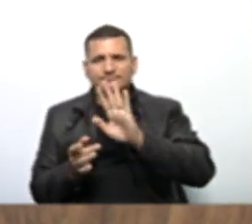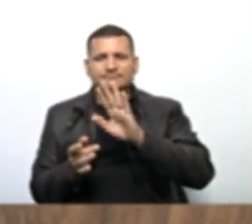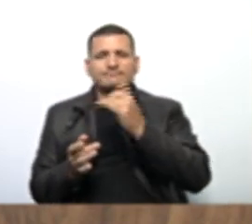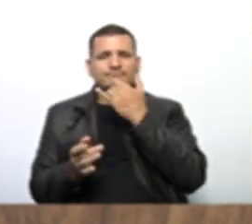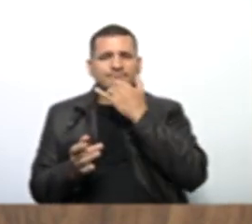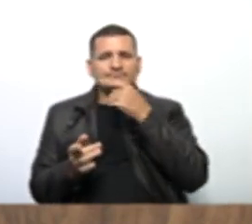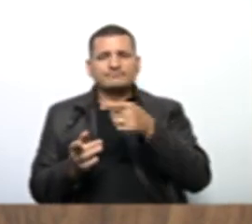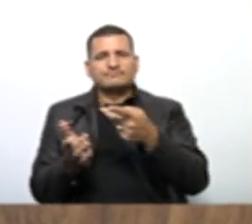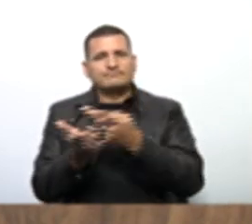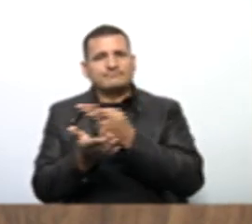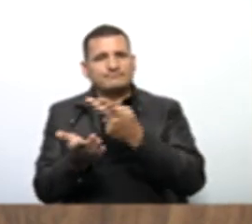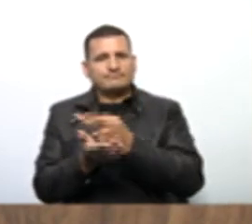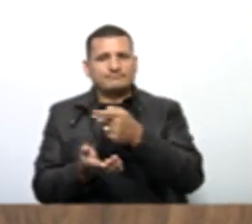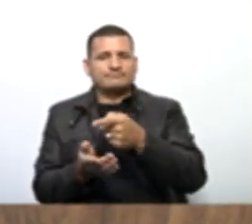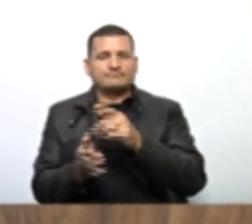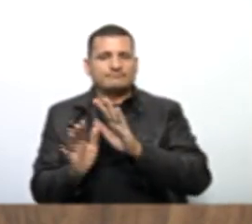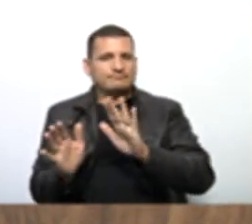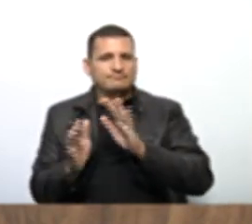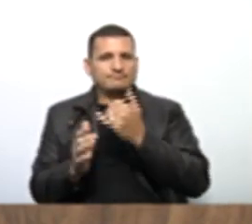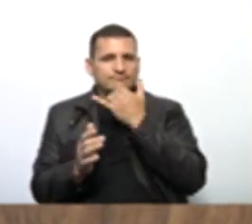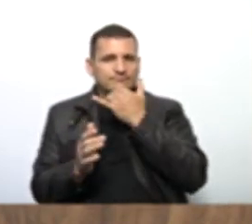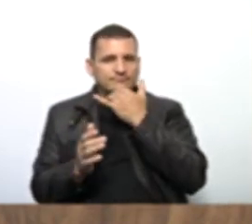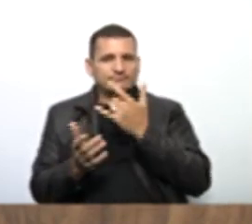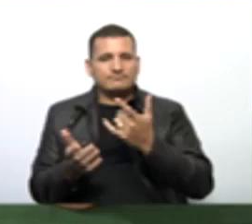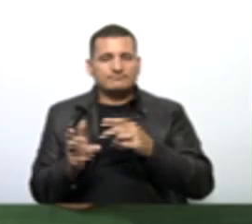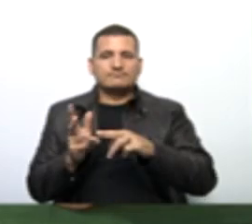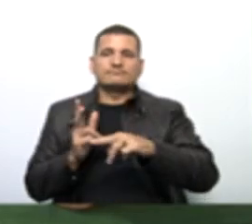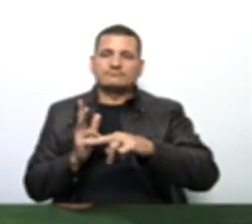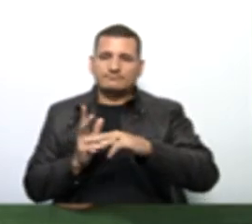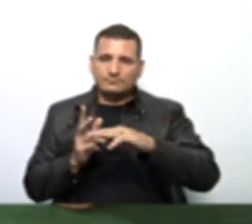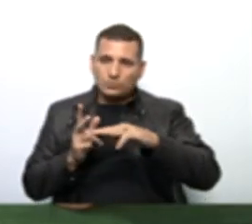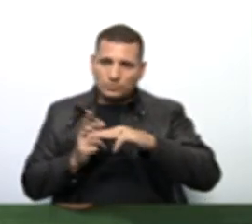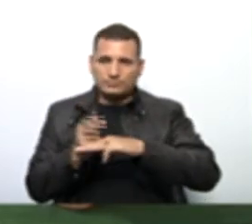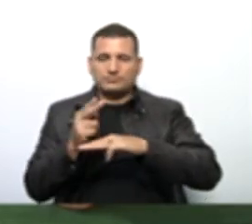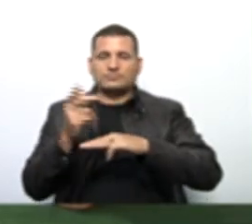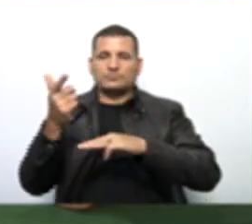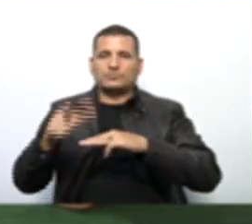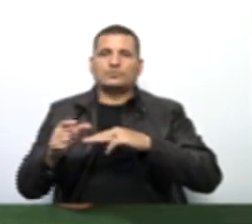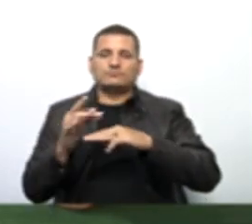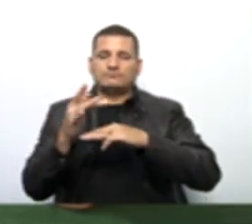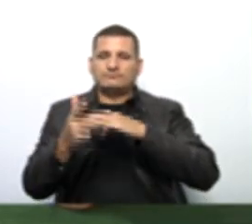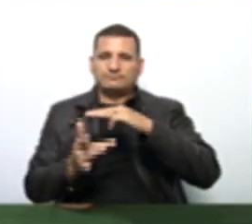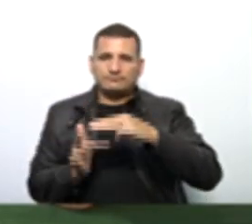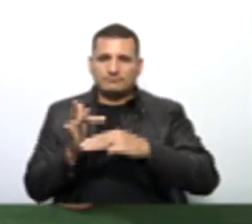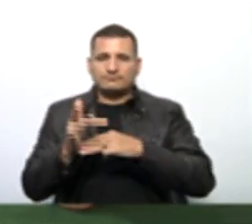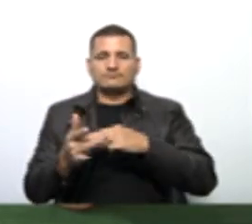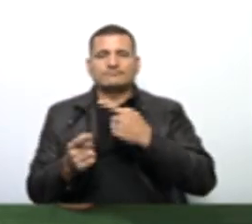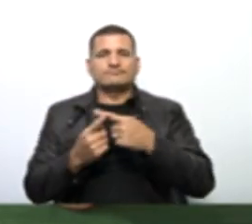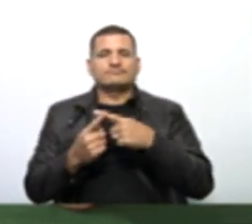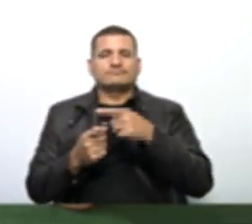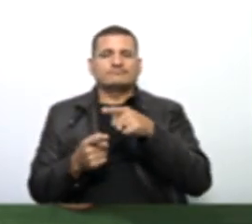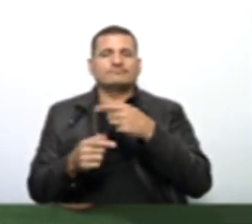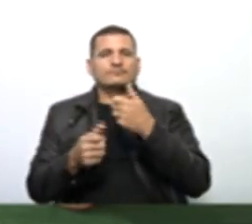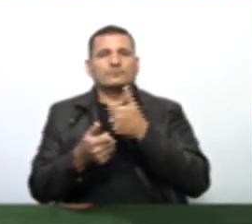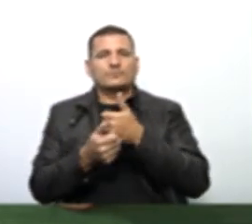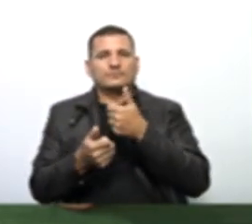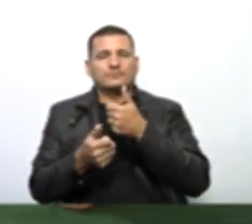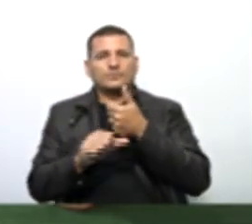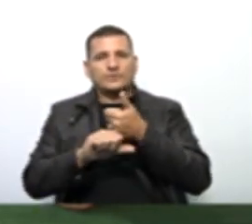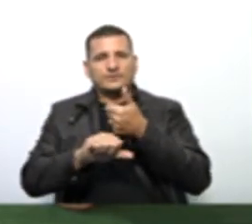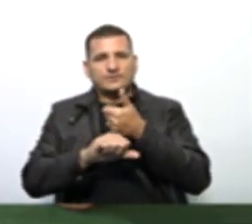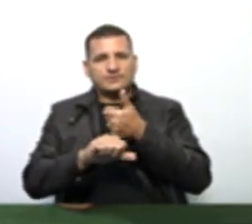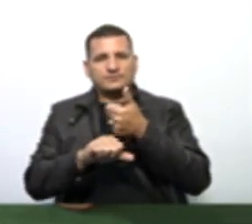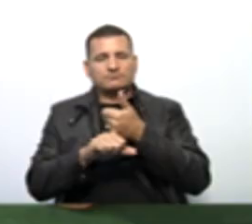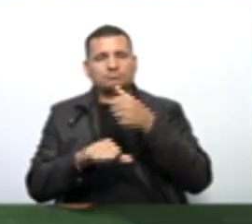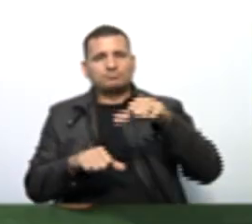já pede na hora ou para esse eu não vou levar na própria página no corte faz de novo porque a qualidade e vai ser reduzida